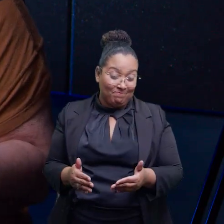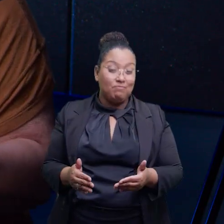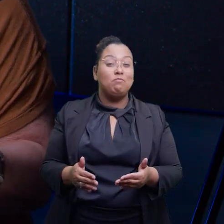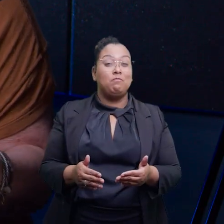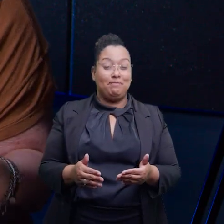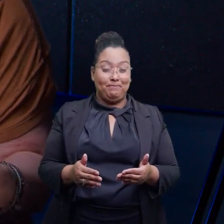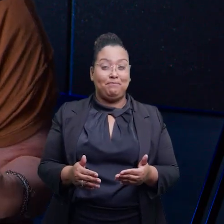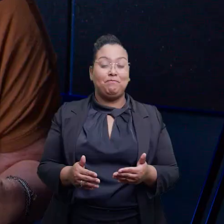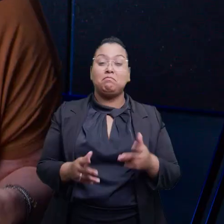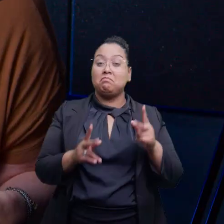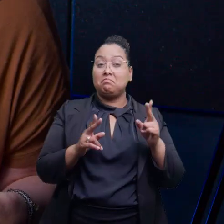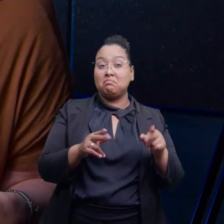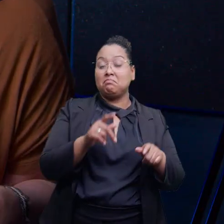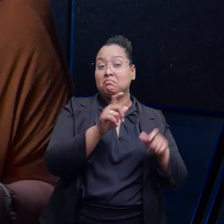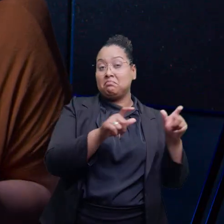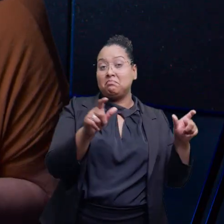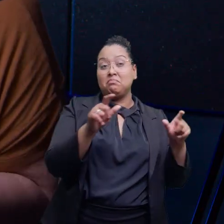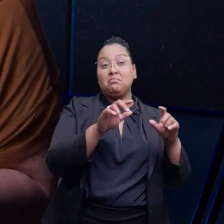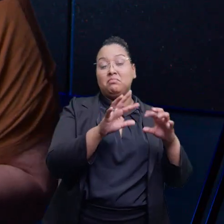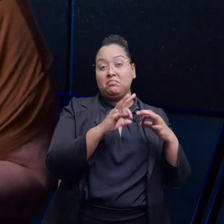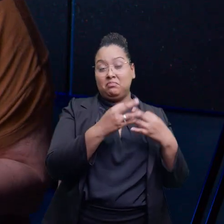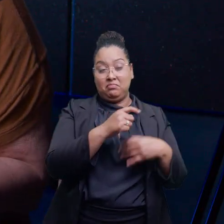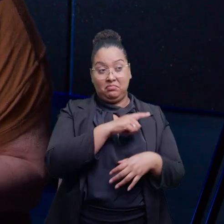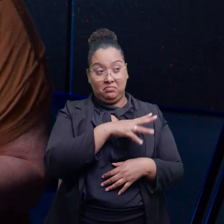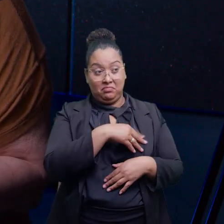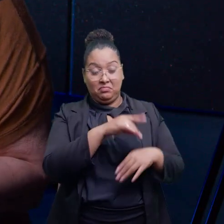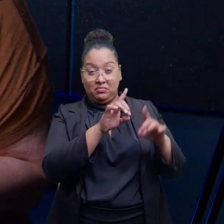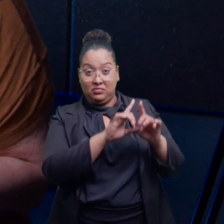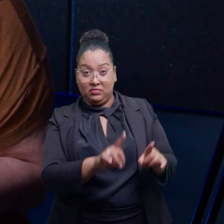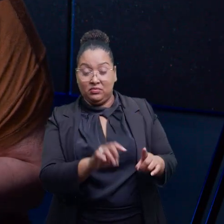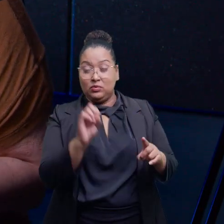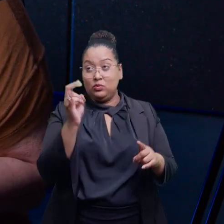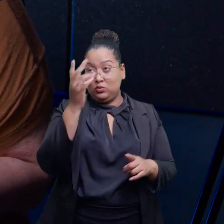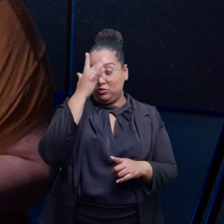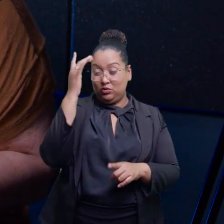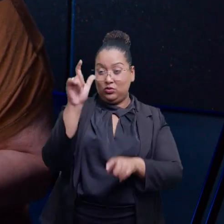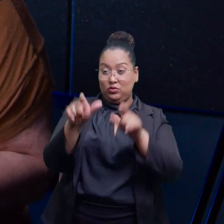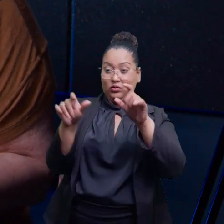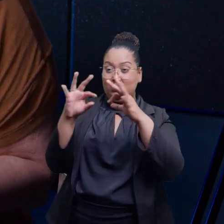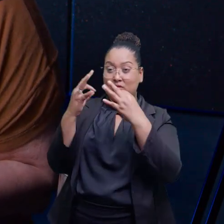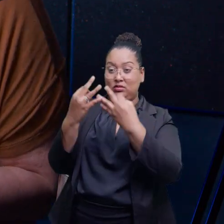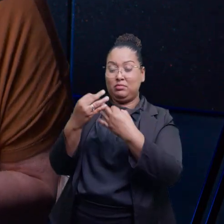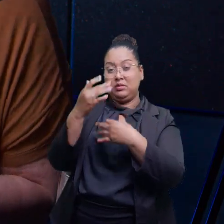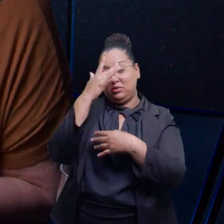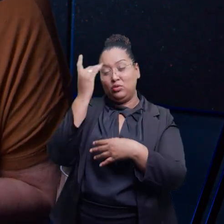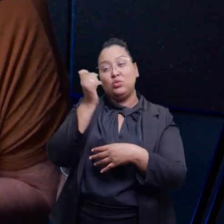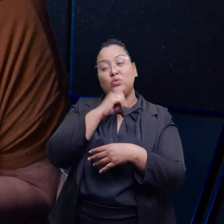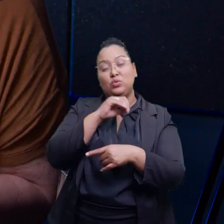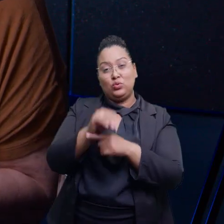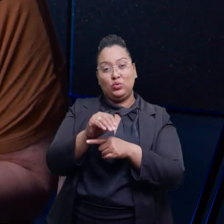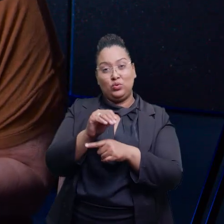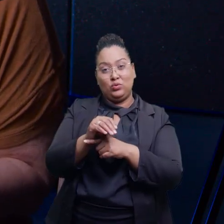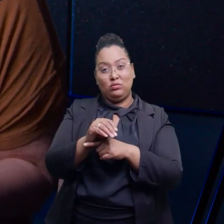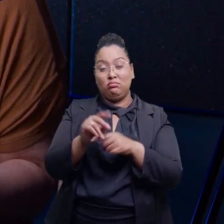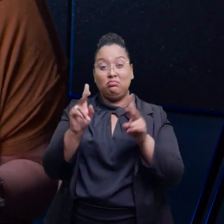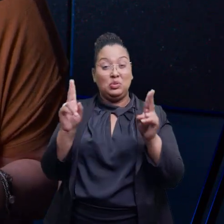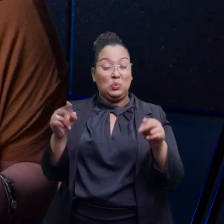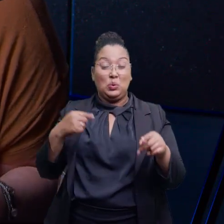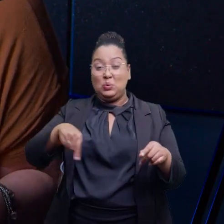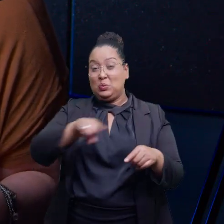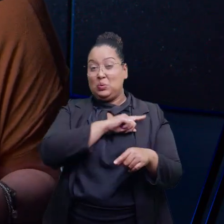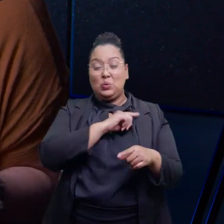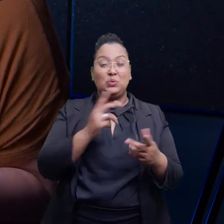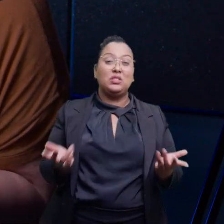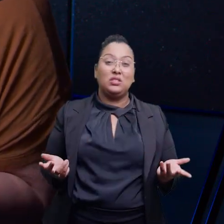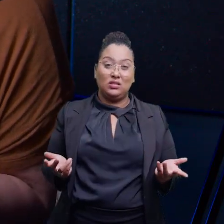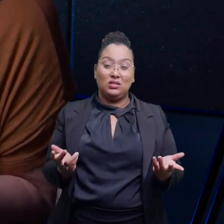tem uma criança deficiente tem suas especificidades, uma família que cuida de uma pessoa idosa tem suas especificidades, mas é uma família como